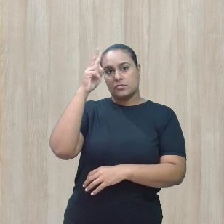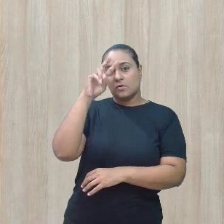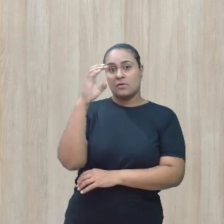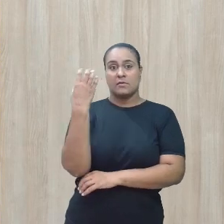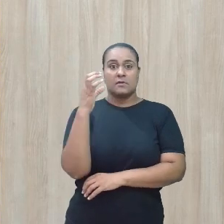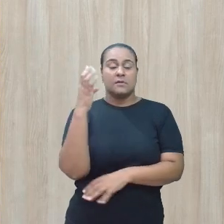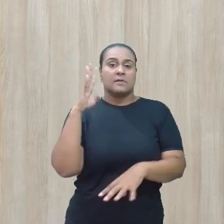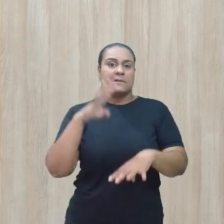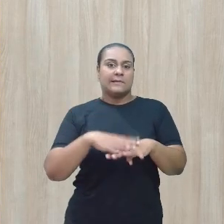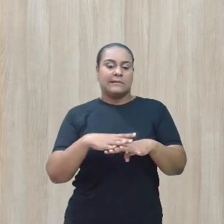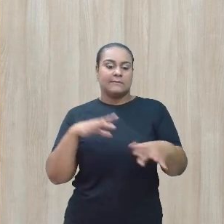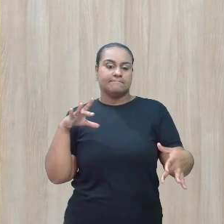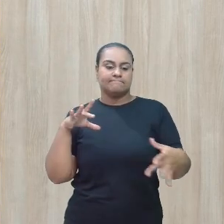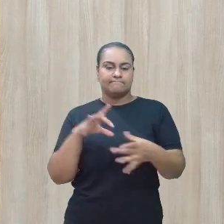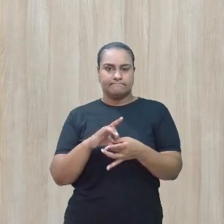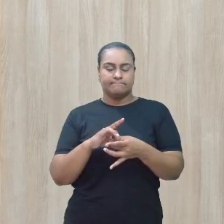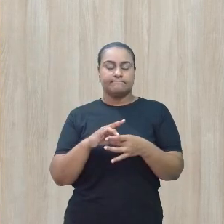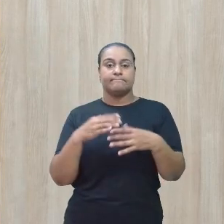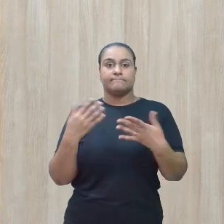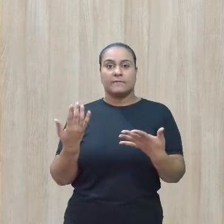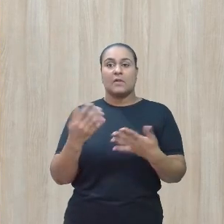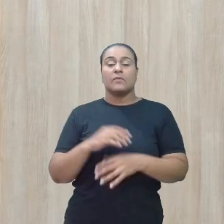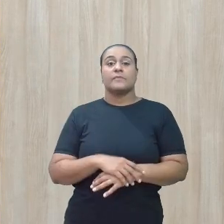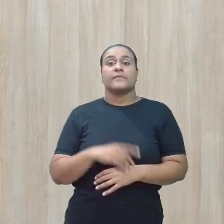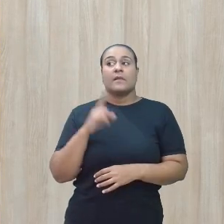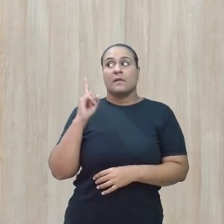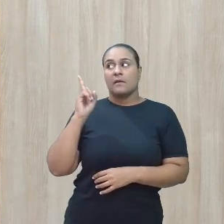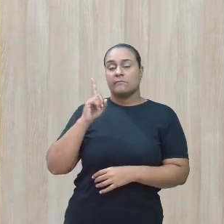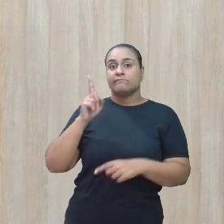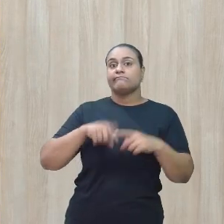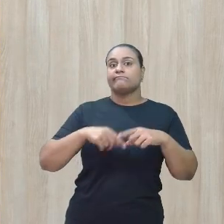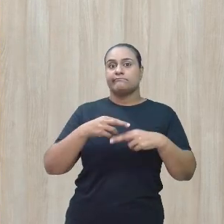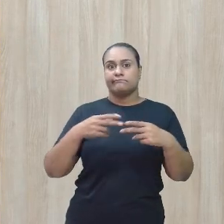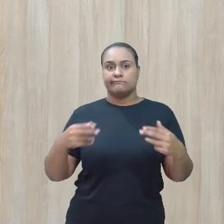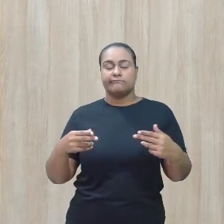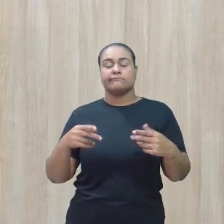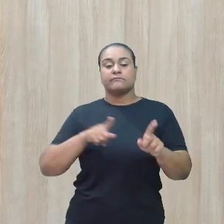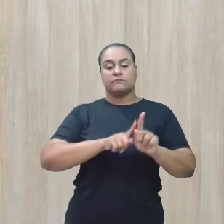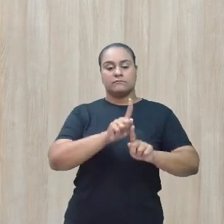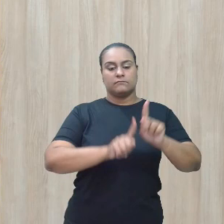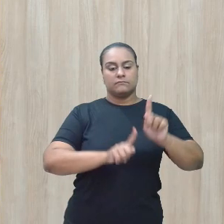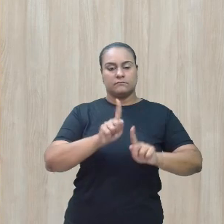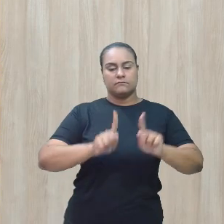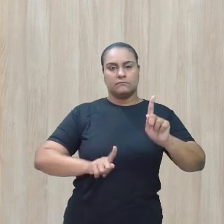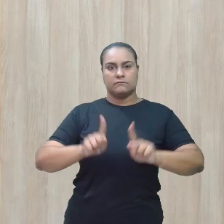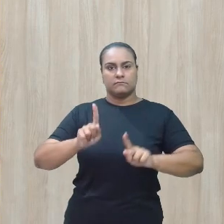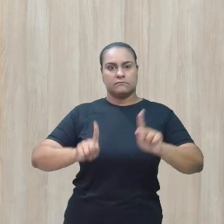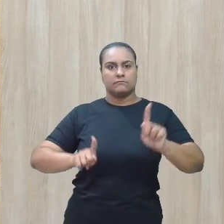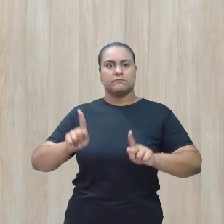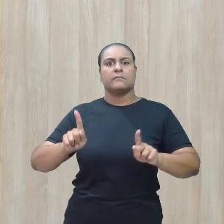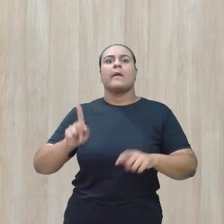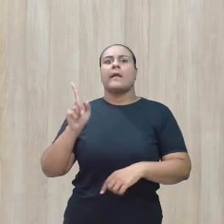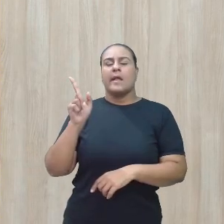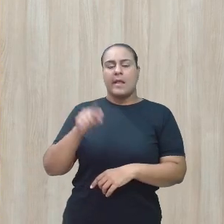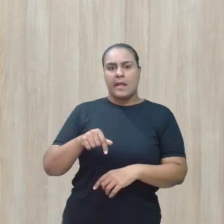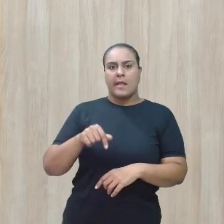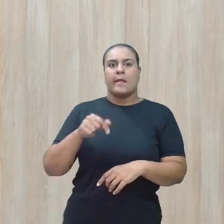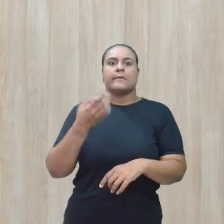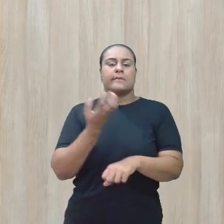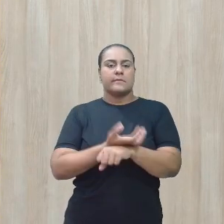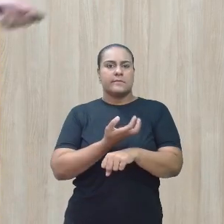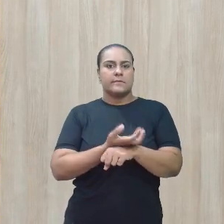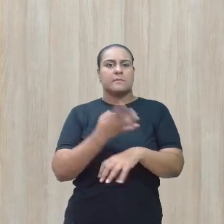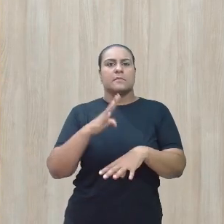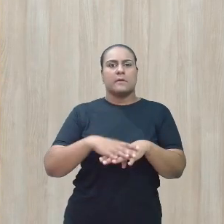a perceber que essa ferramenta, a ferramenta da estatística, é uma ferramenta, claro, matemática, porque a gente vai ter